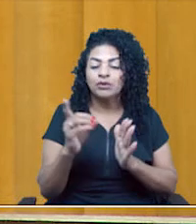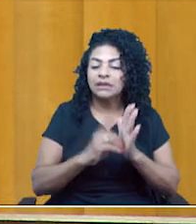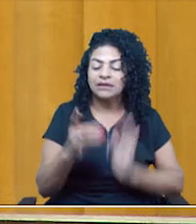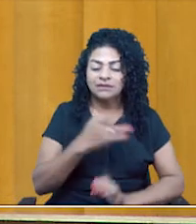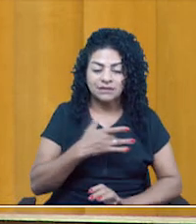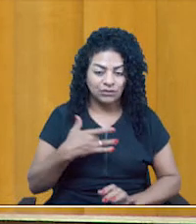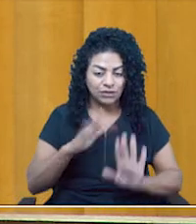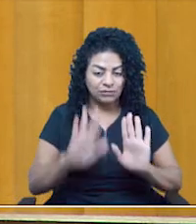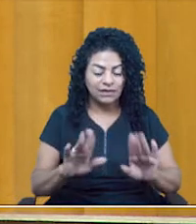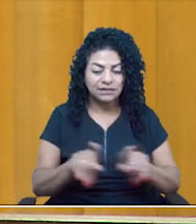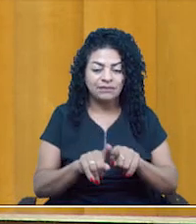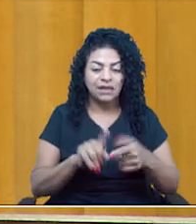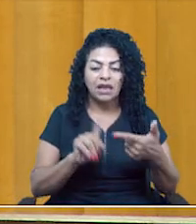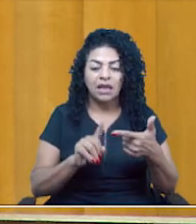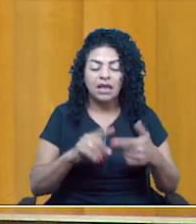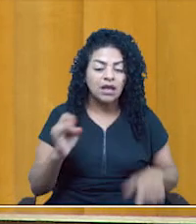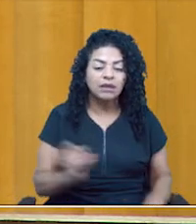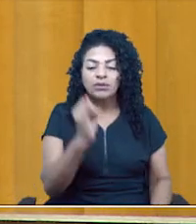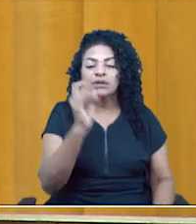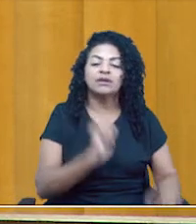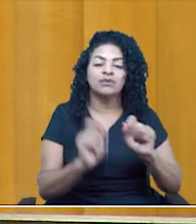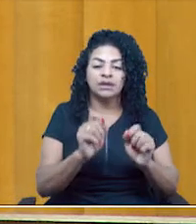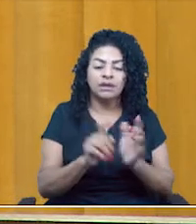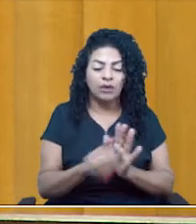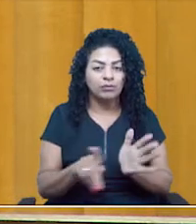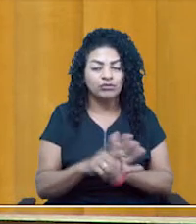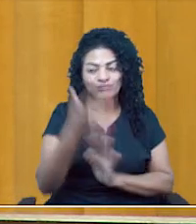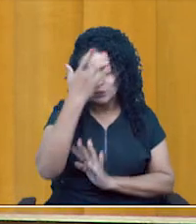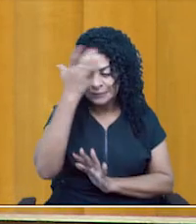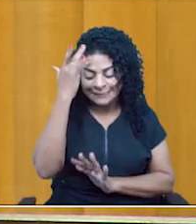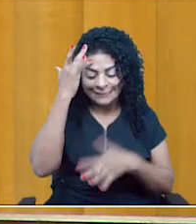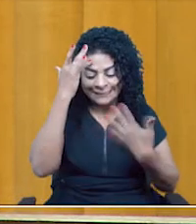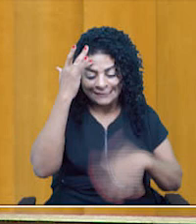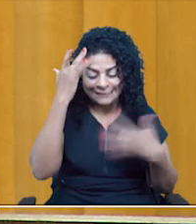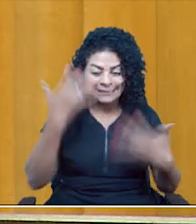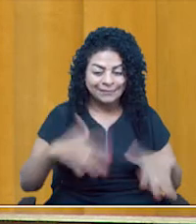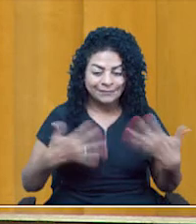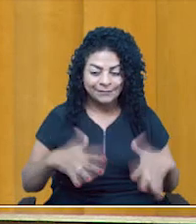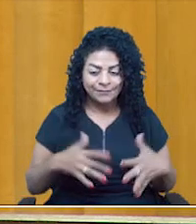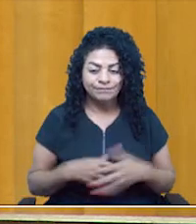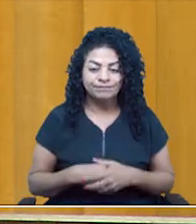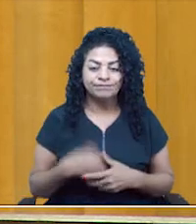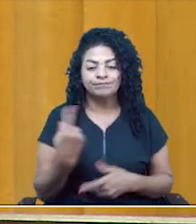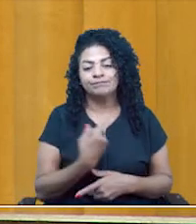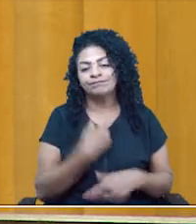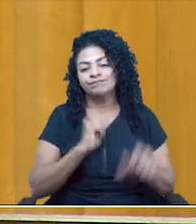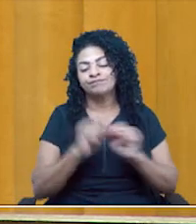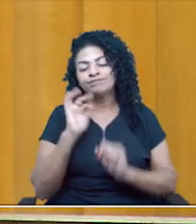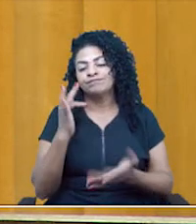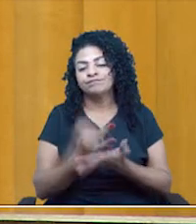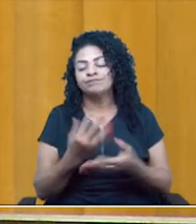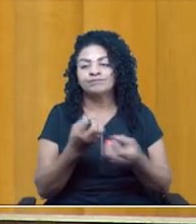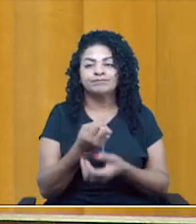é relacionada à doença mental, especificamente. Nós não temos mecanismos confiáveis que digam quantos magistrados estão